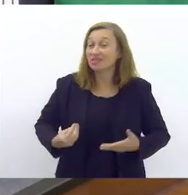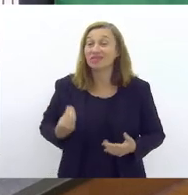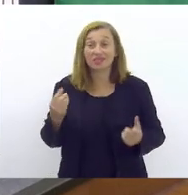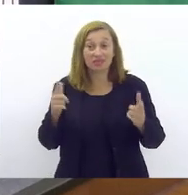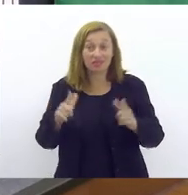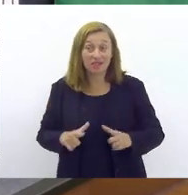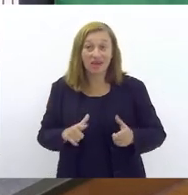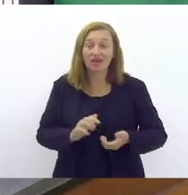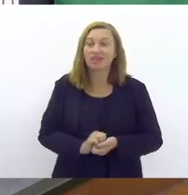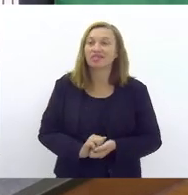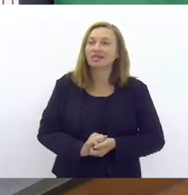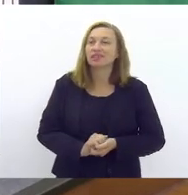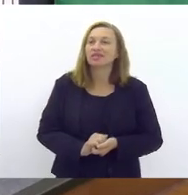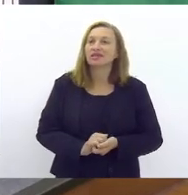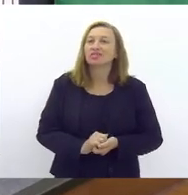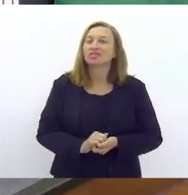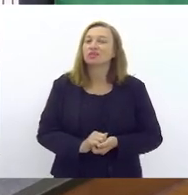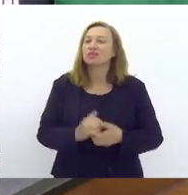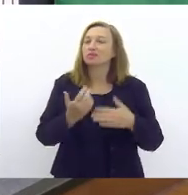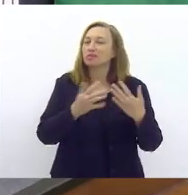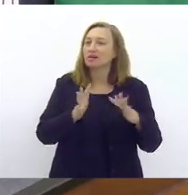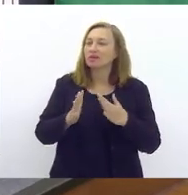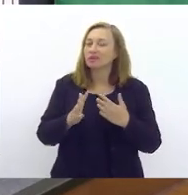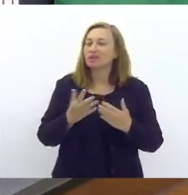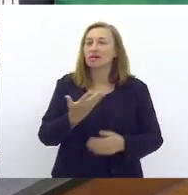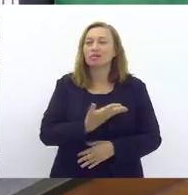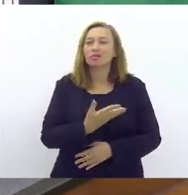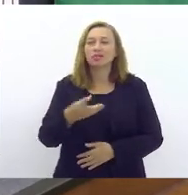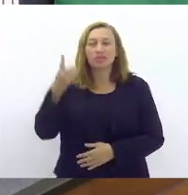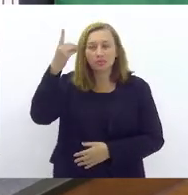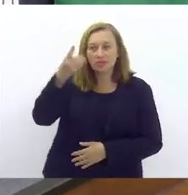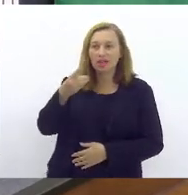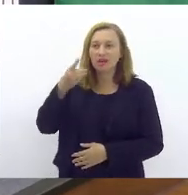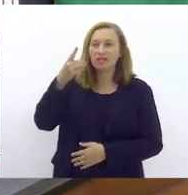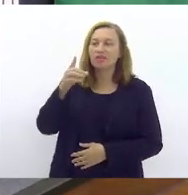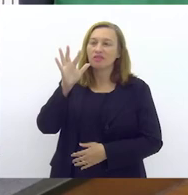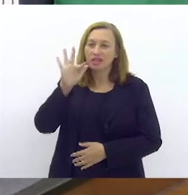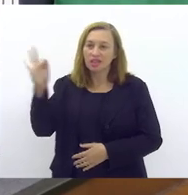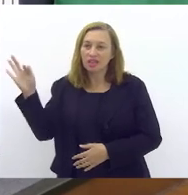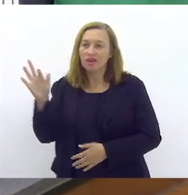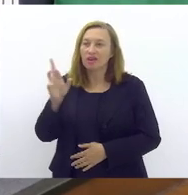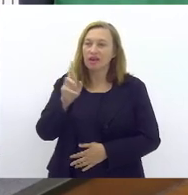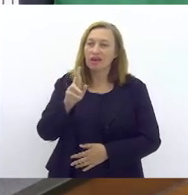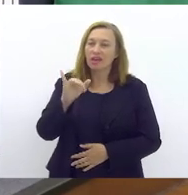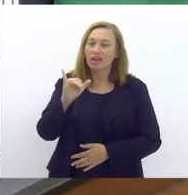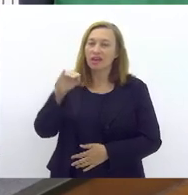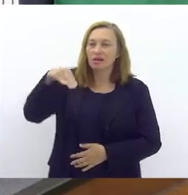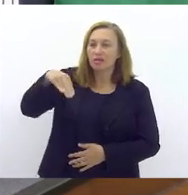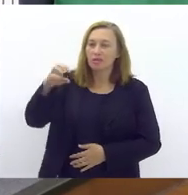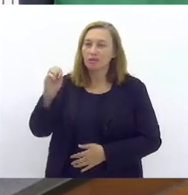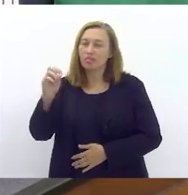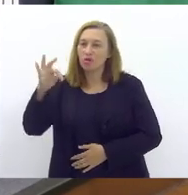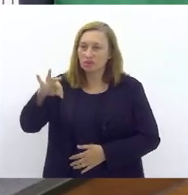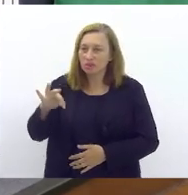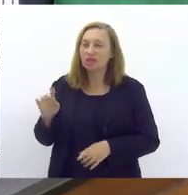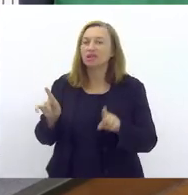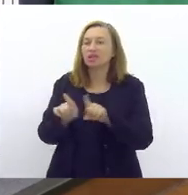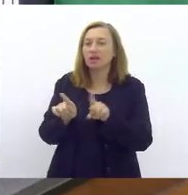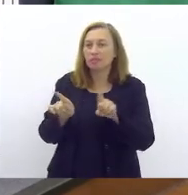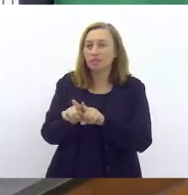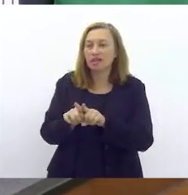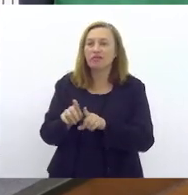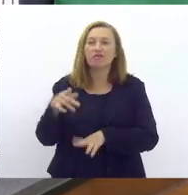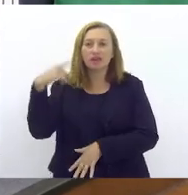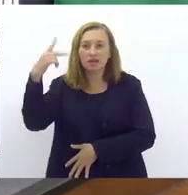presentes. Saudando o querido deputado federal Raimon, companheiríssima vereadora